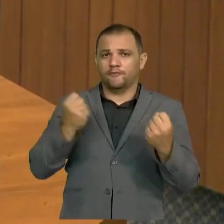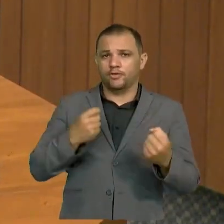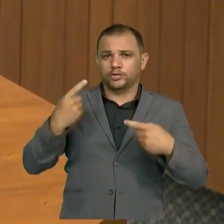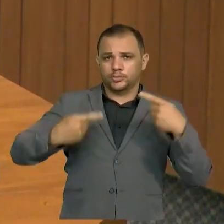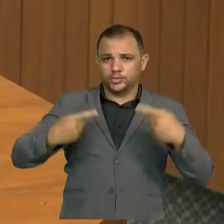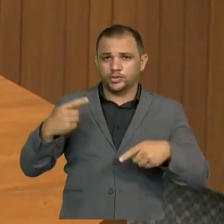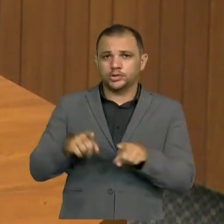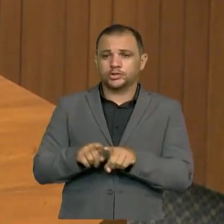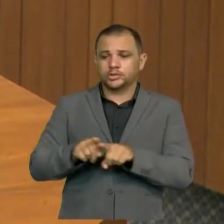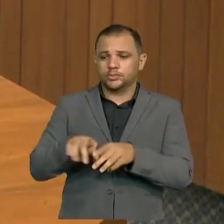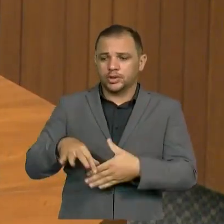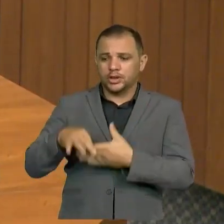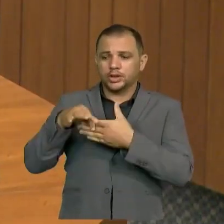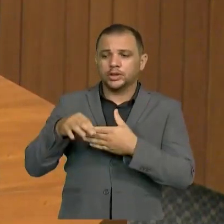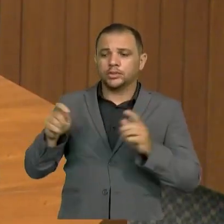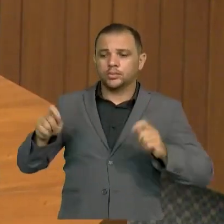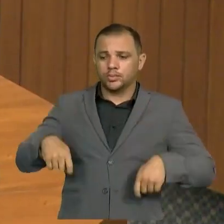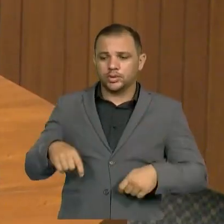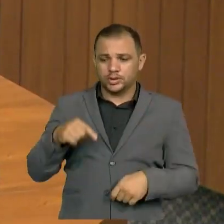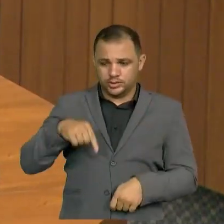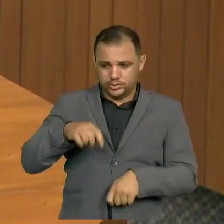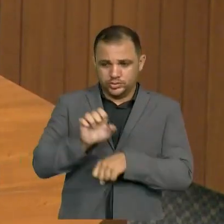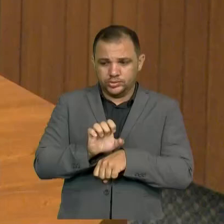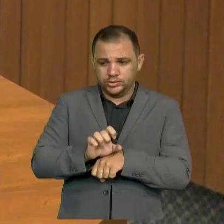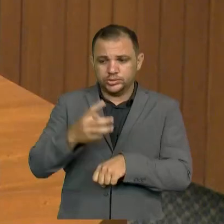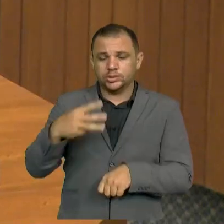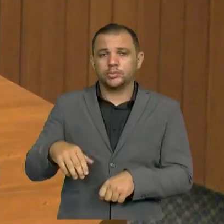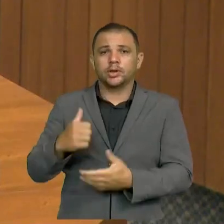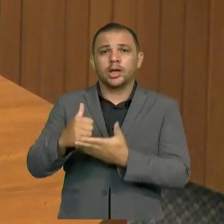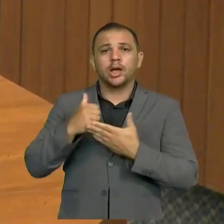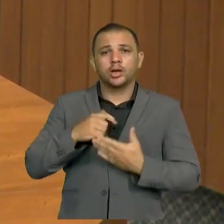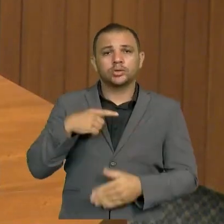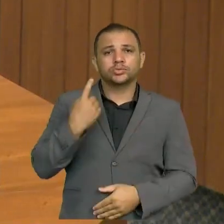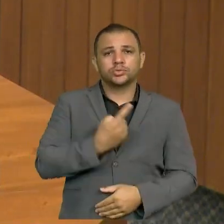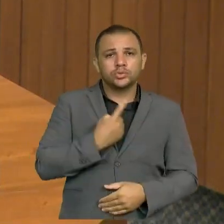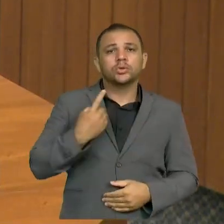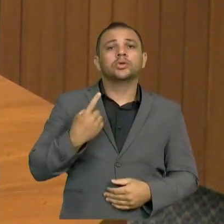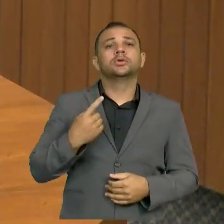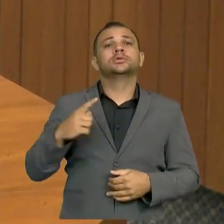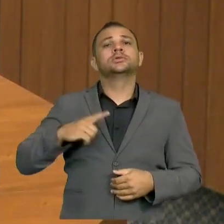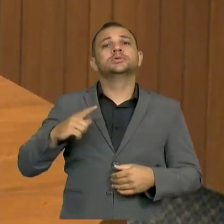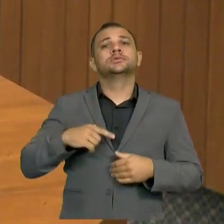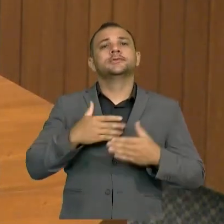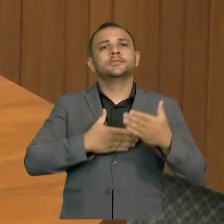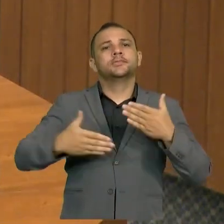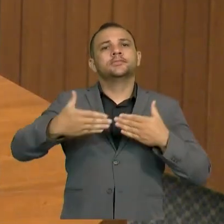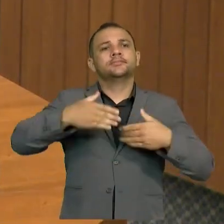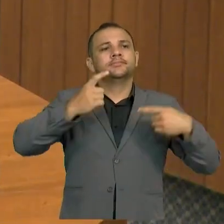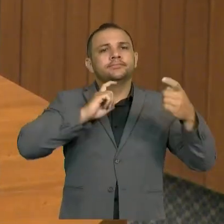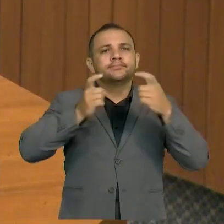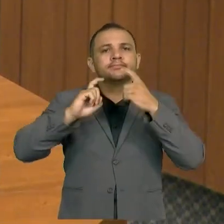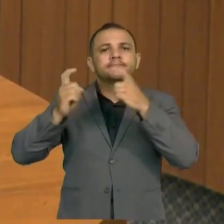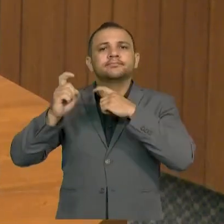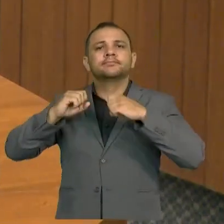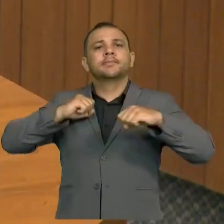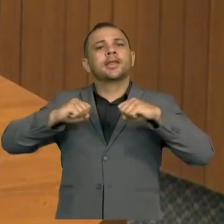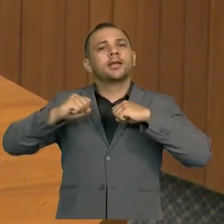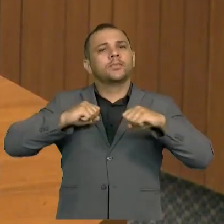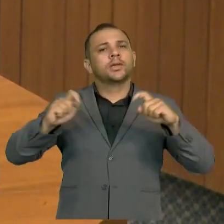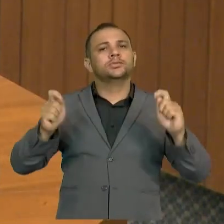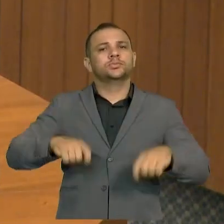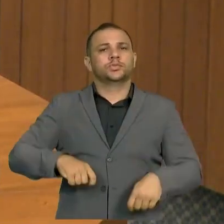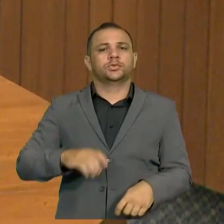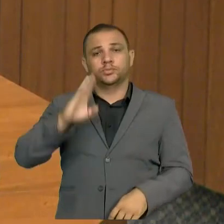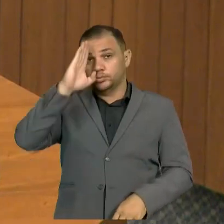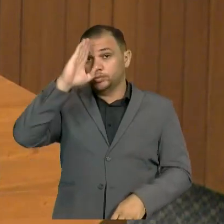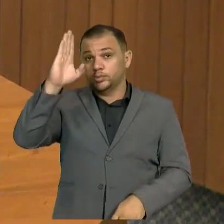de liderança que tem no estado, nos ajude encabeçando uma frente ampla para discussão, para debate, mas principalmente que